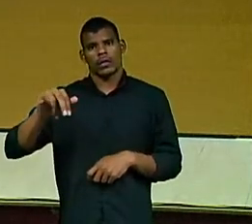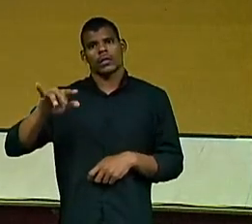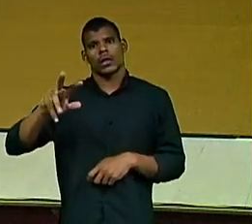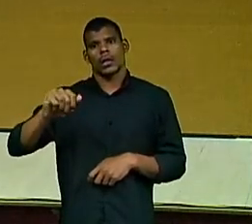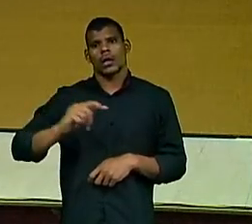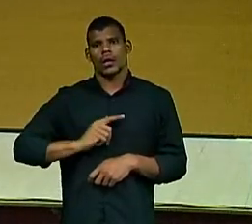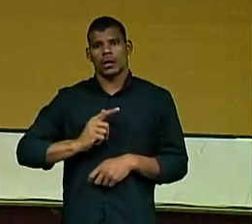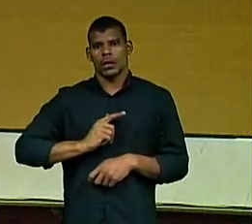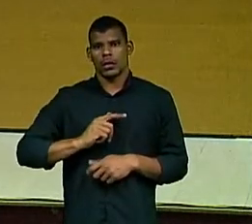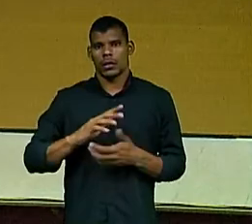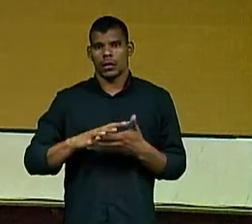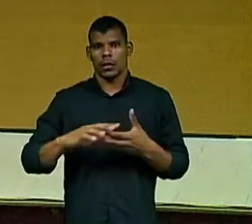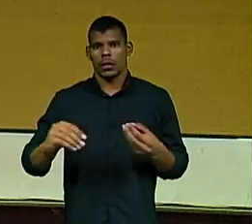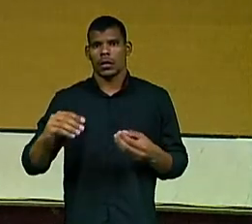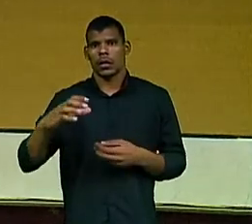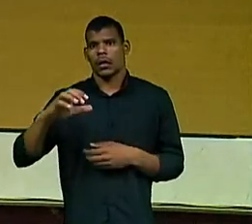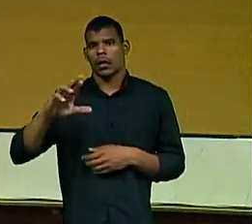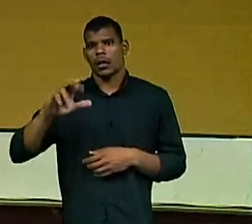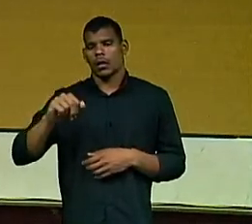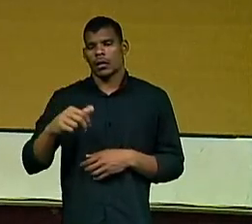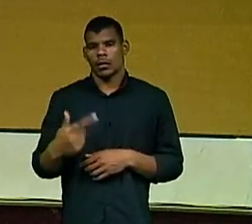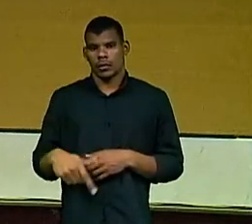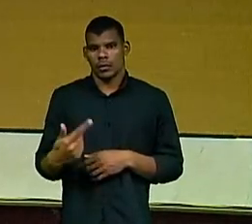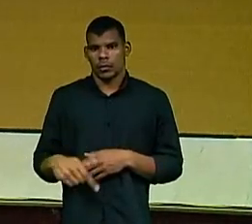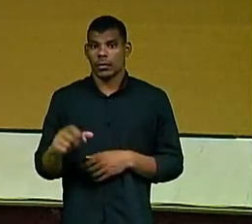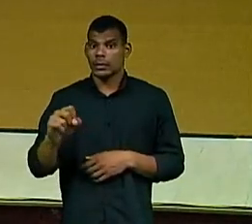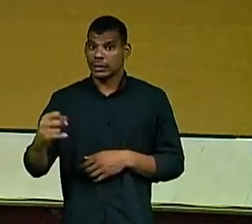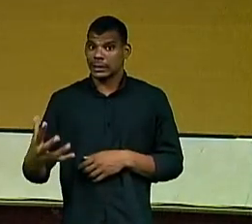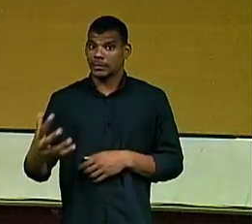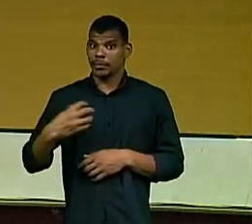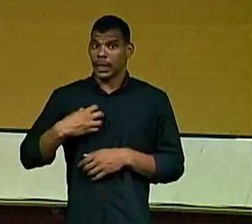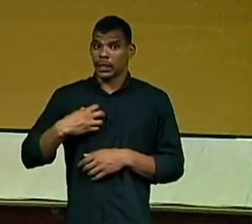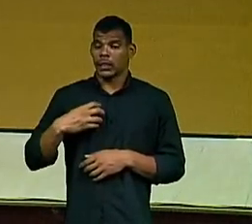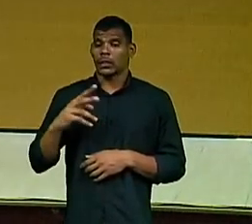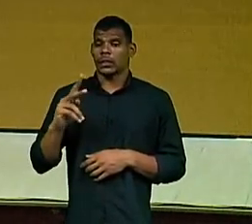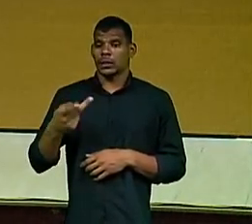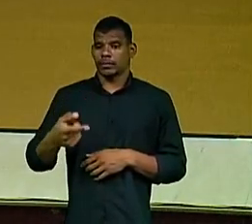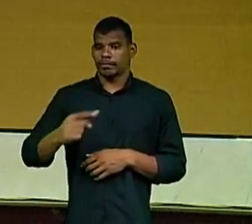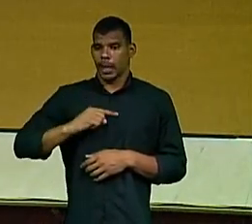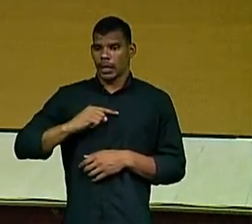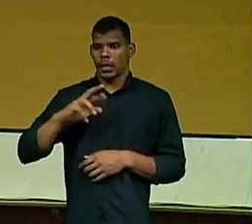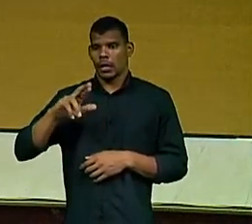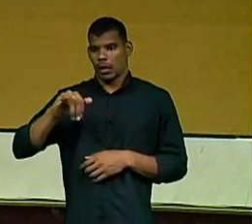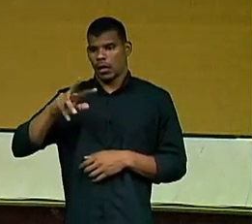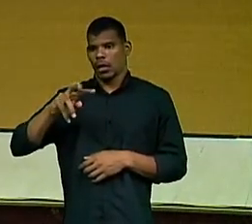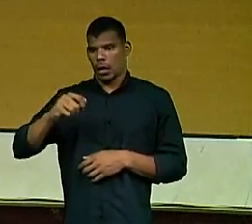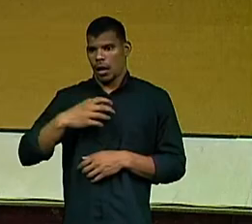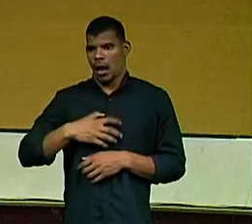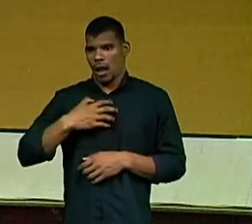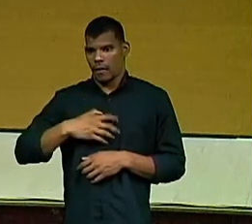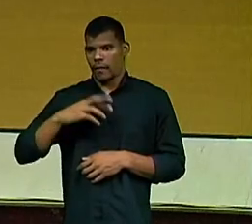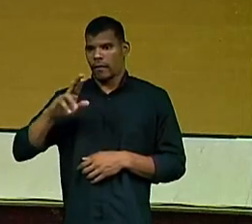doença raiva não tem cura praticamente não sei se rato te morder e tu adquirir raiva é